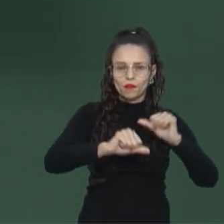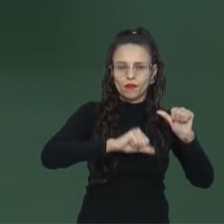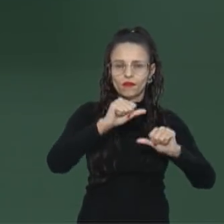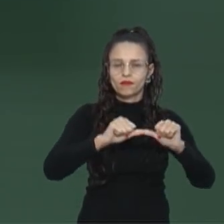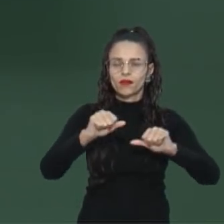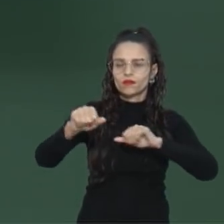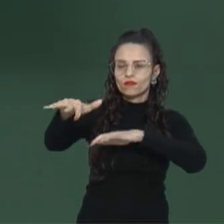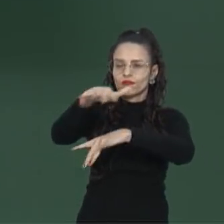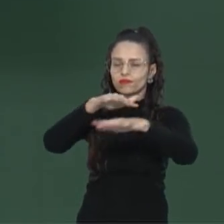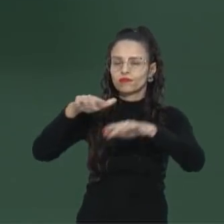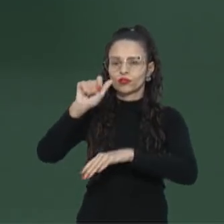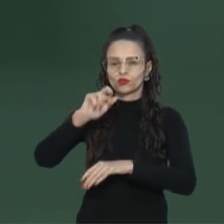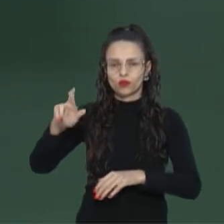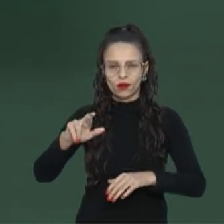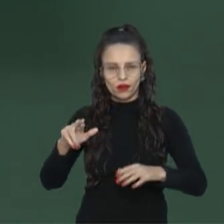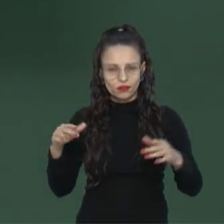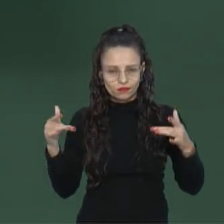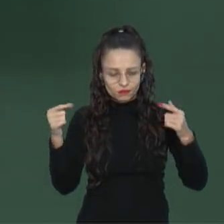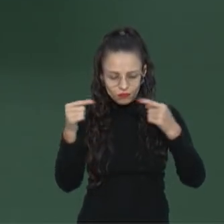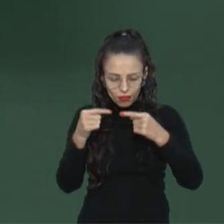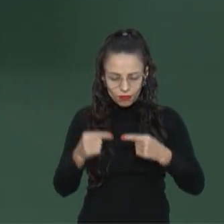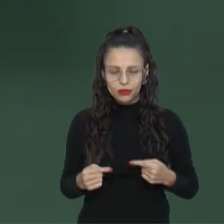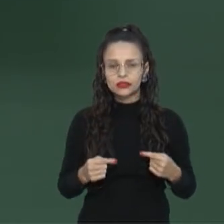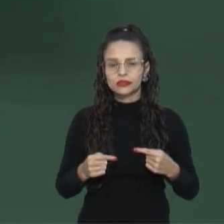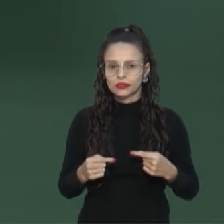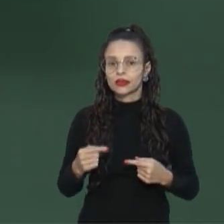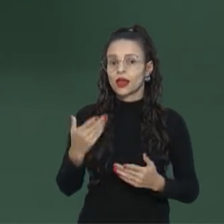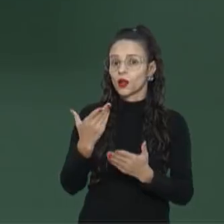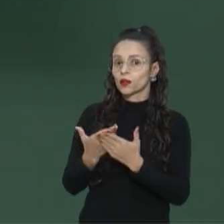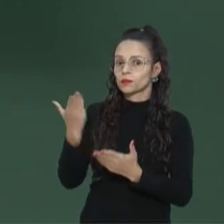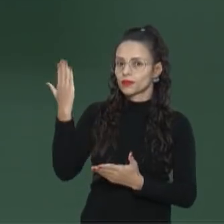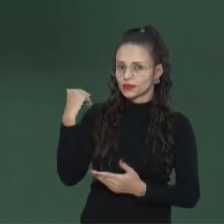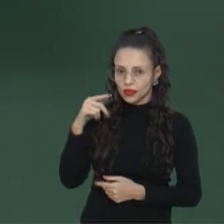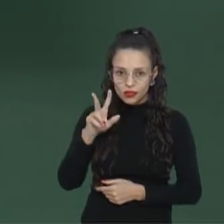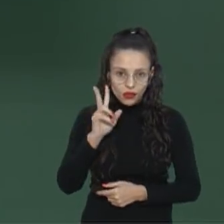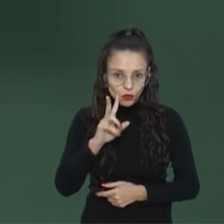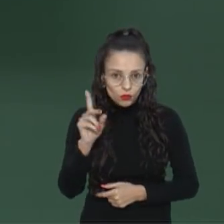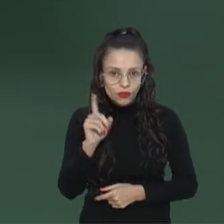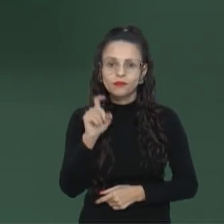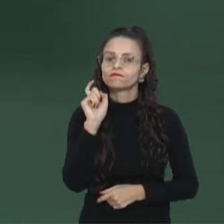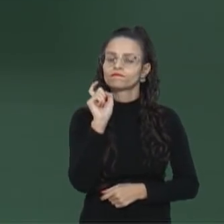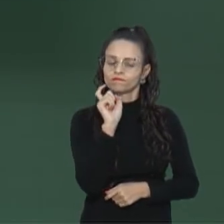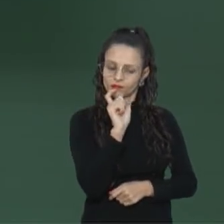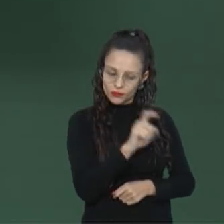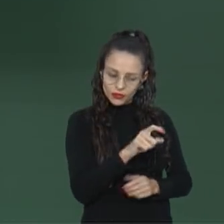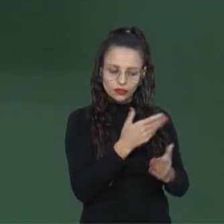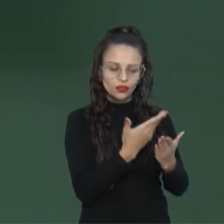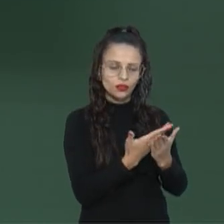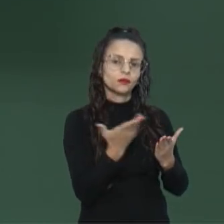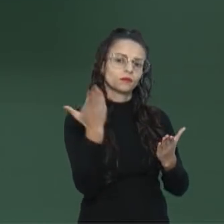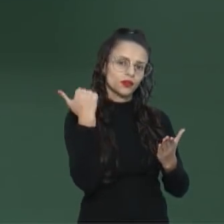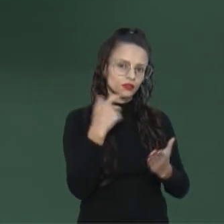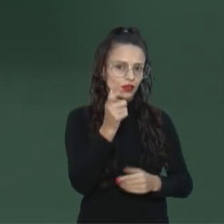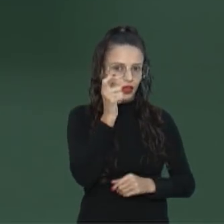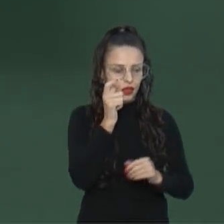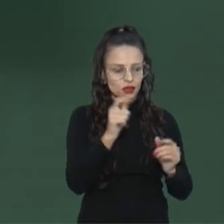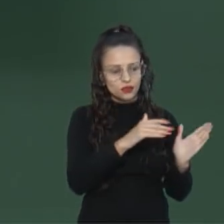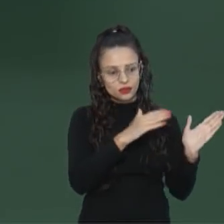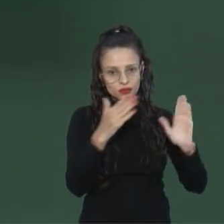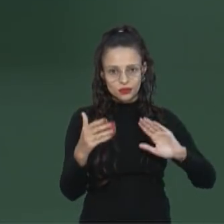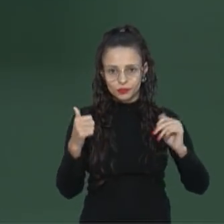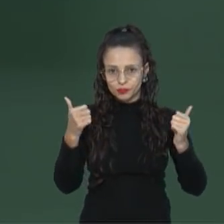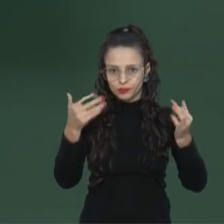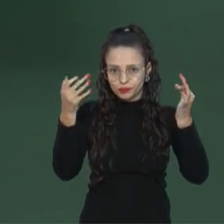trocar todo um ciclo bem completinho que está na aula passada. Não lembra? Clica lá no link da aula anterior e assista.